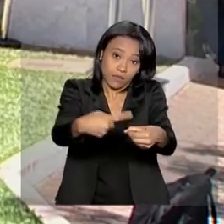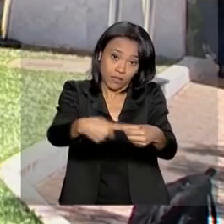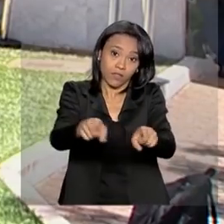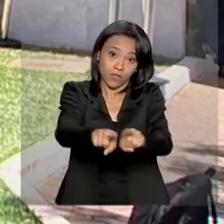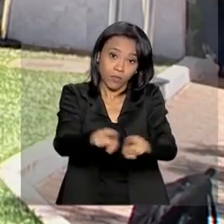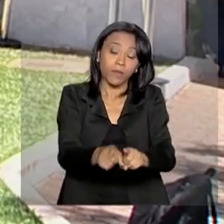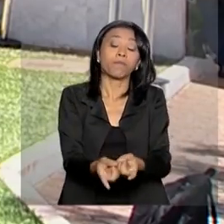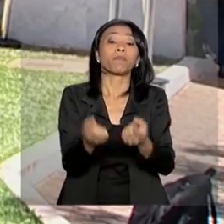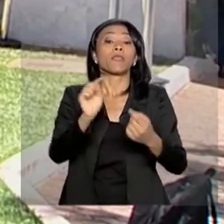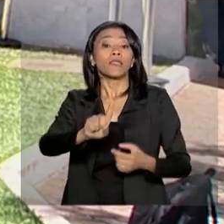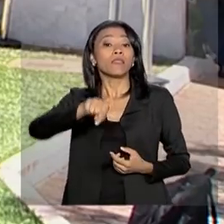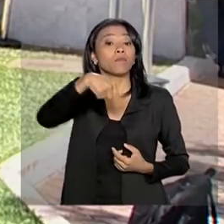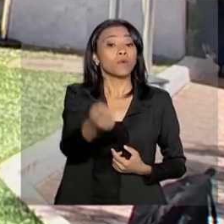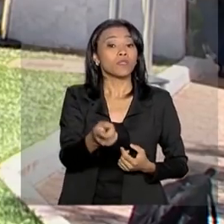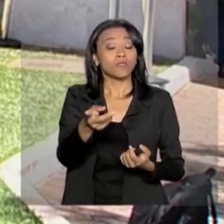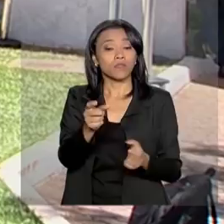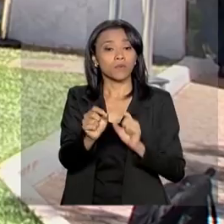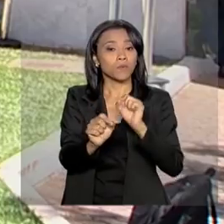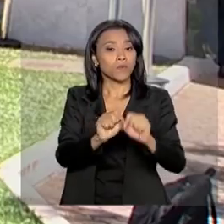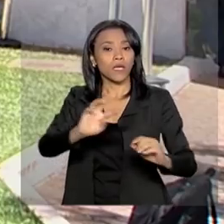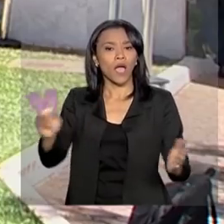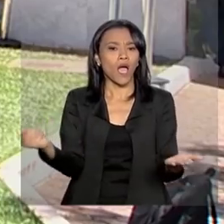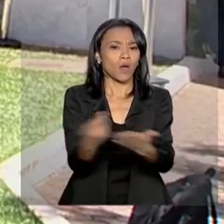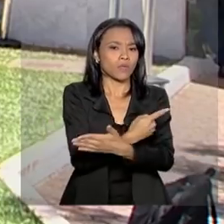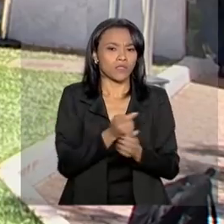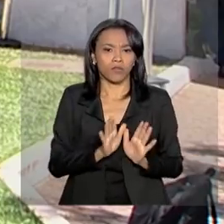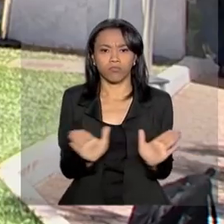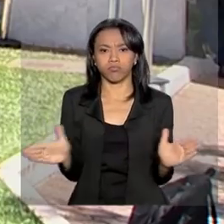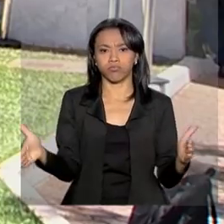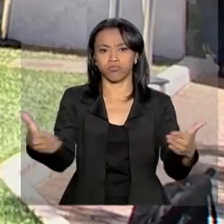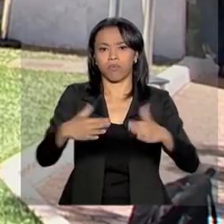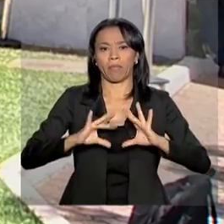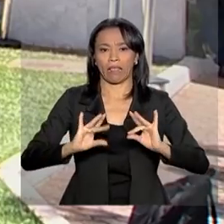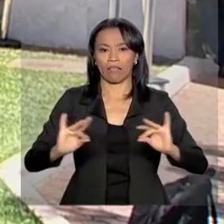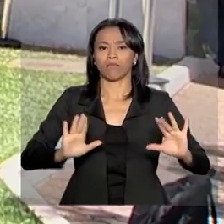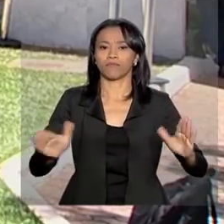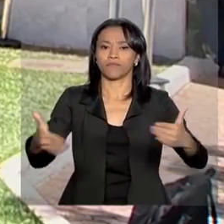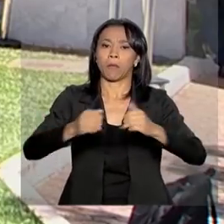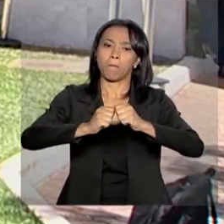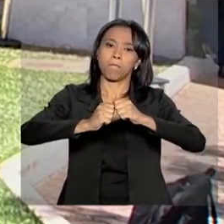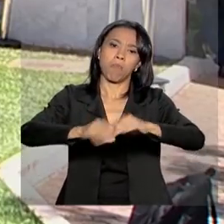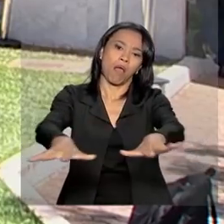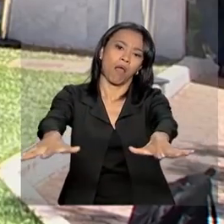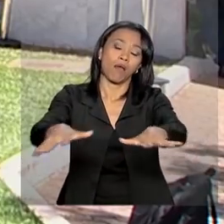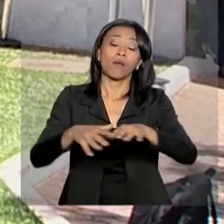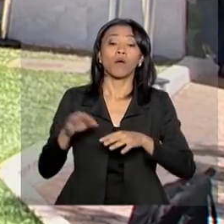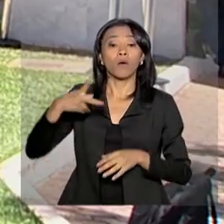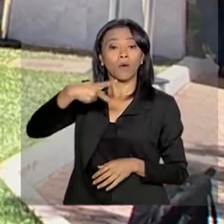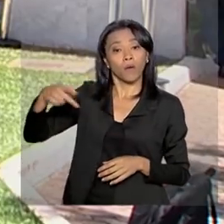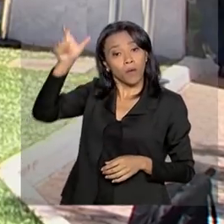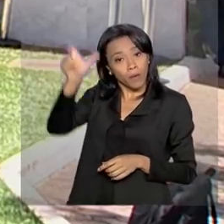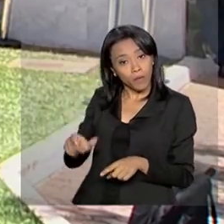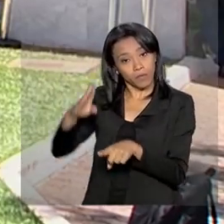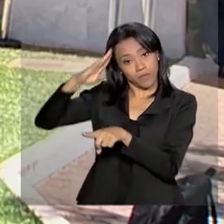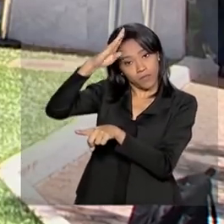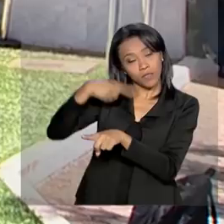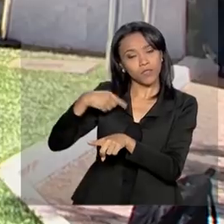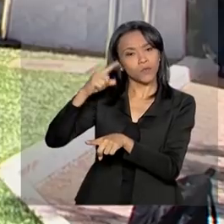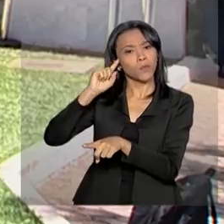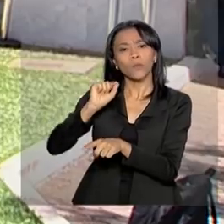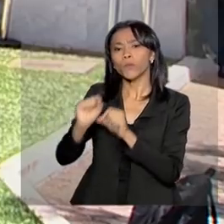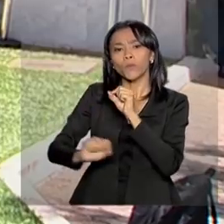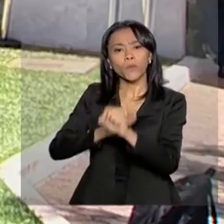logo após o ocorrido, logo após o rompimento da barragem, o presidente Jair Bolsonaro anunciou a criação do